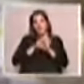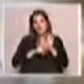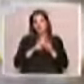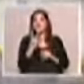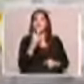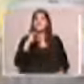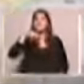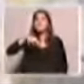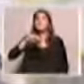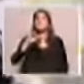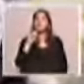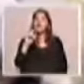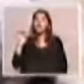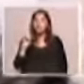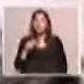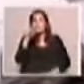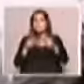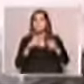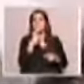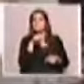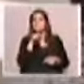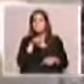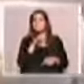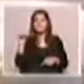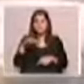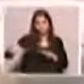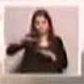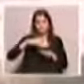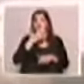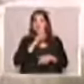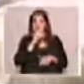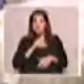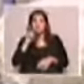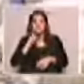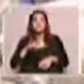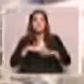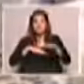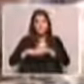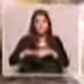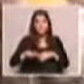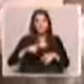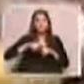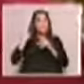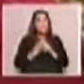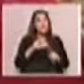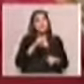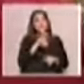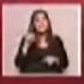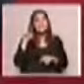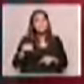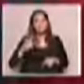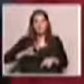Vimieiro, uma aldeia com 1.600 habitantes no distrito de Évora, Joana produz por ano 300 mil queijos. Em